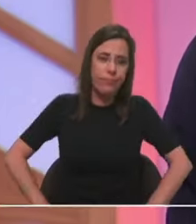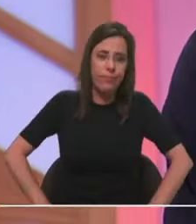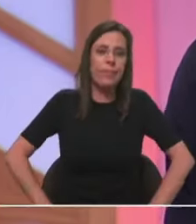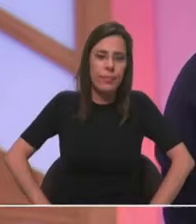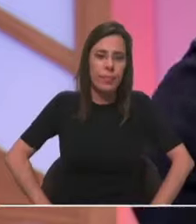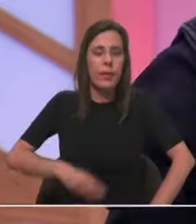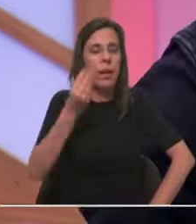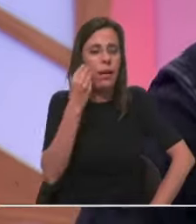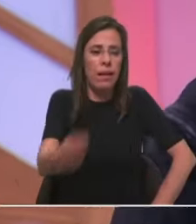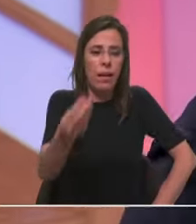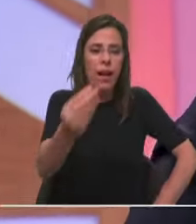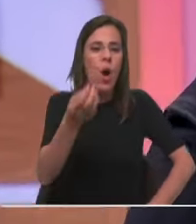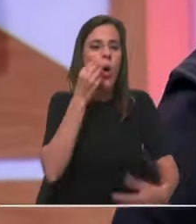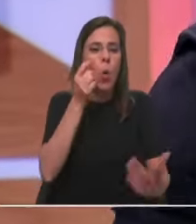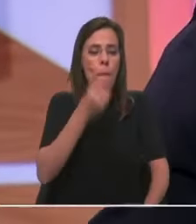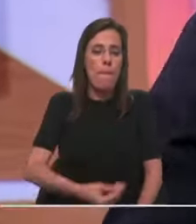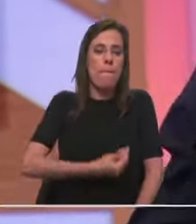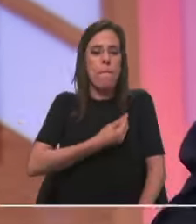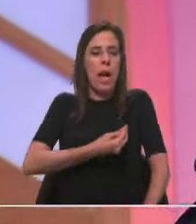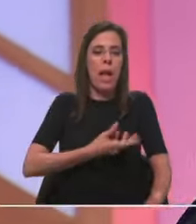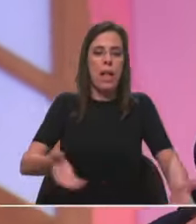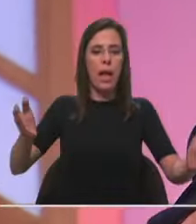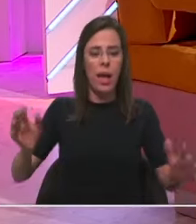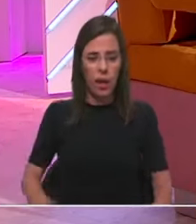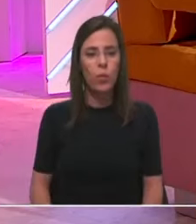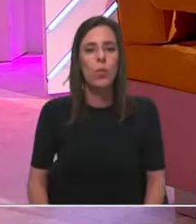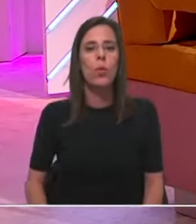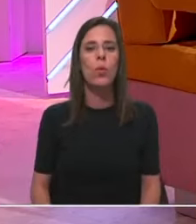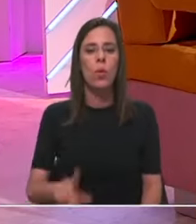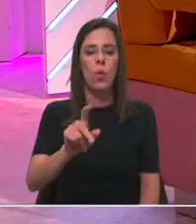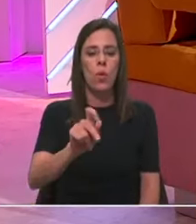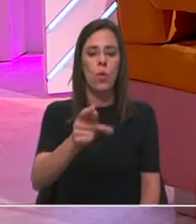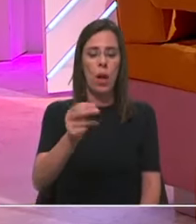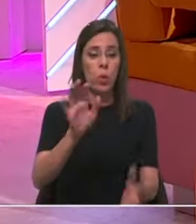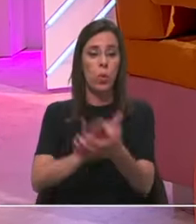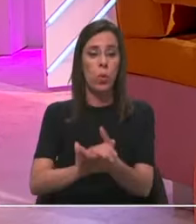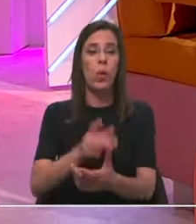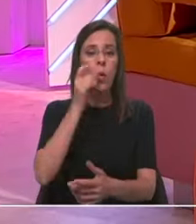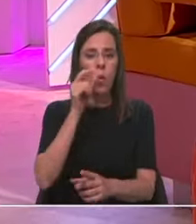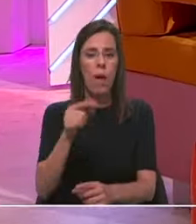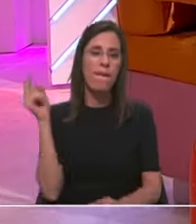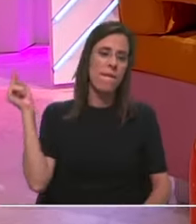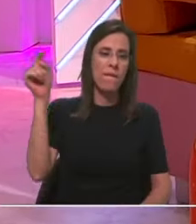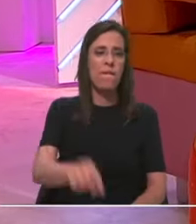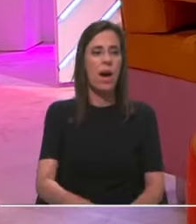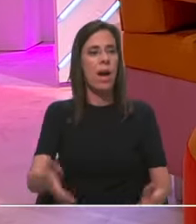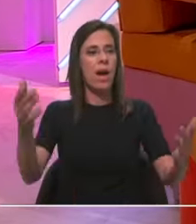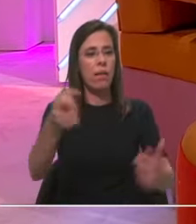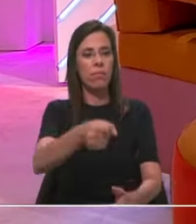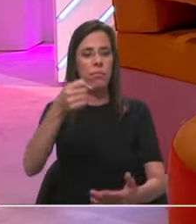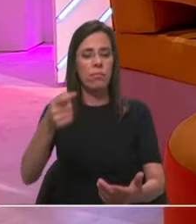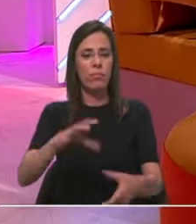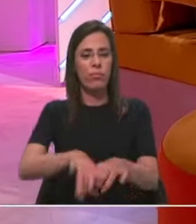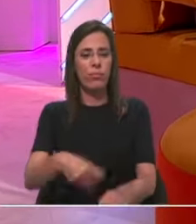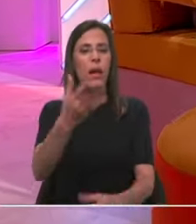Acontece uma Então não é que o tal malandro o tal malandro do do do do marido do ossi vem daí e dá cabo do